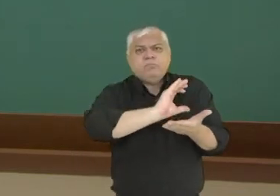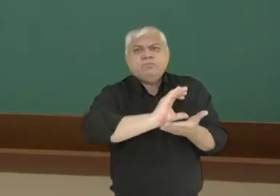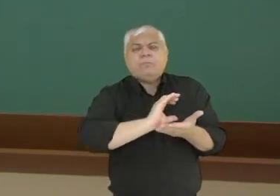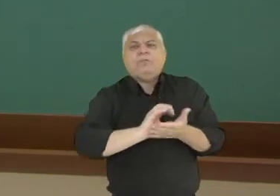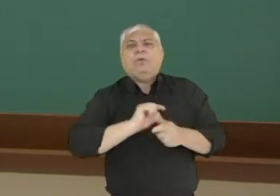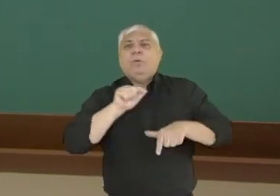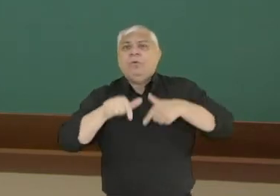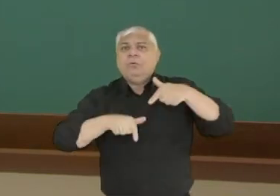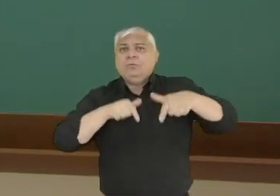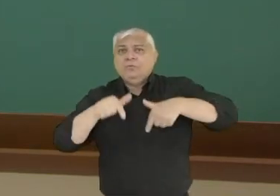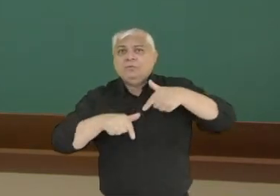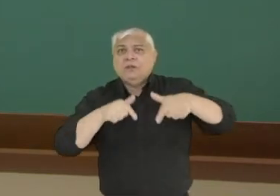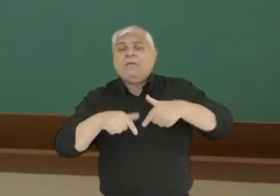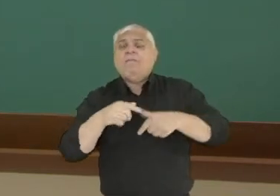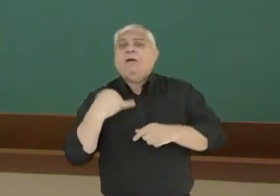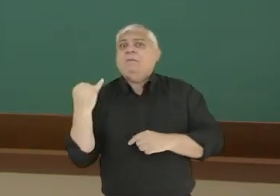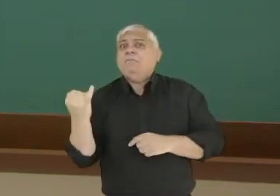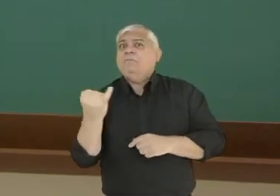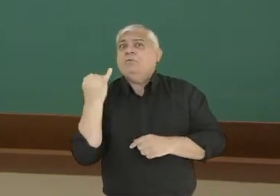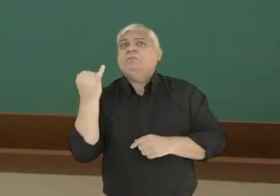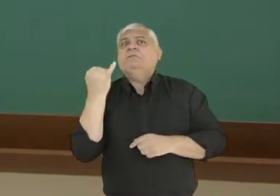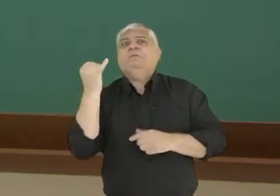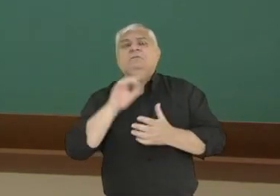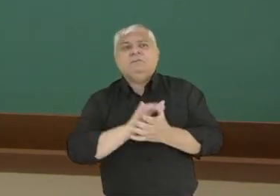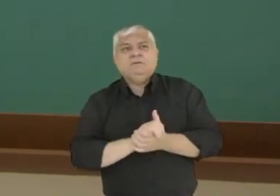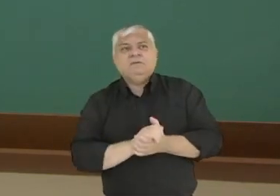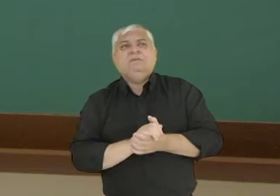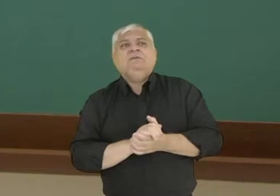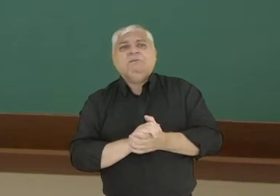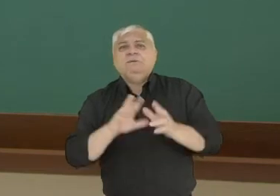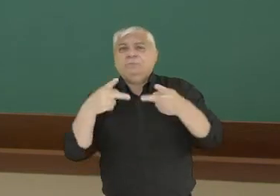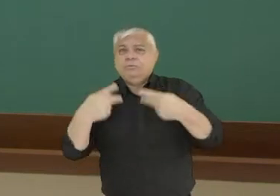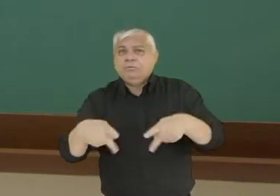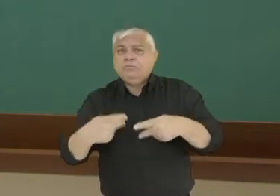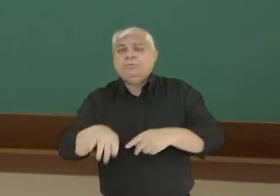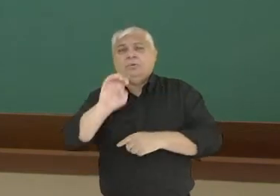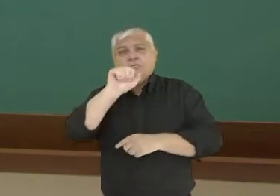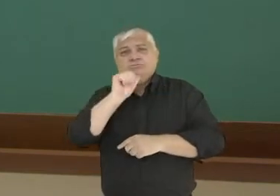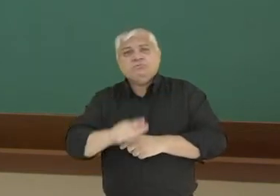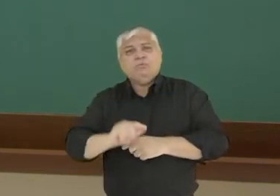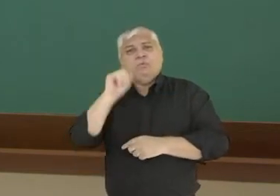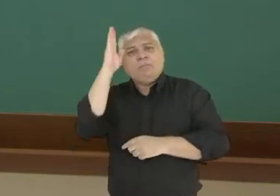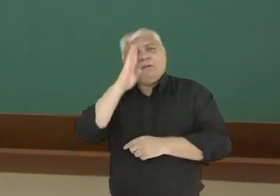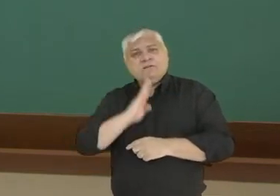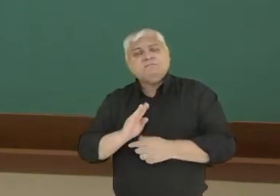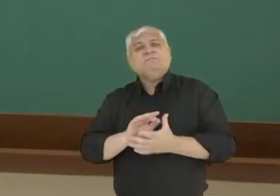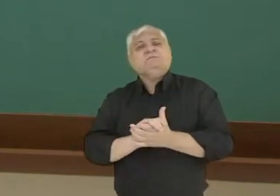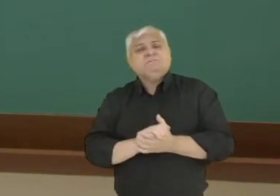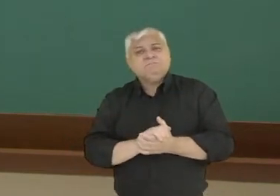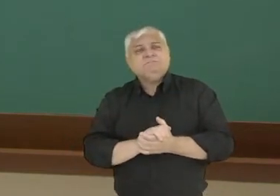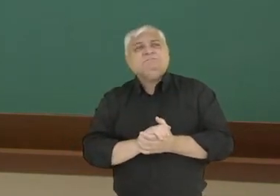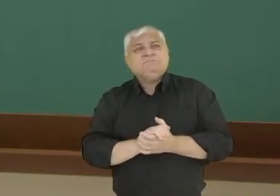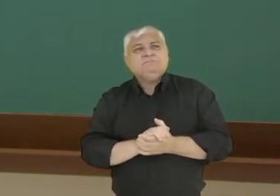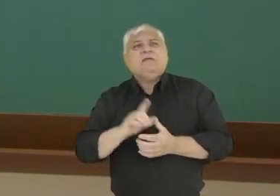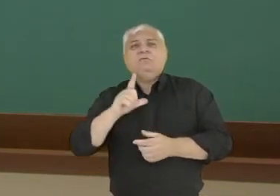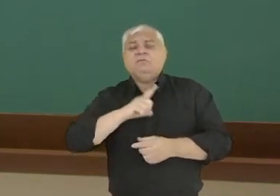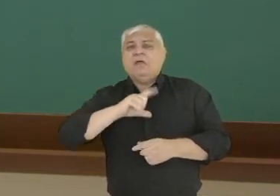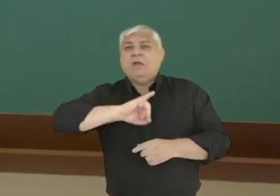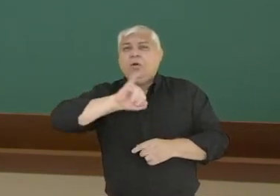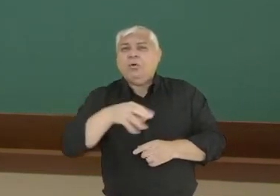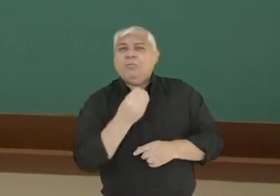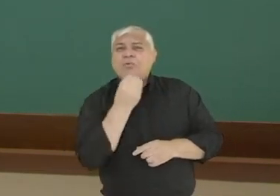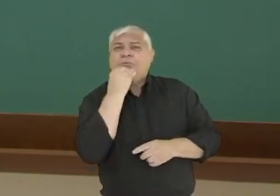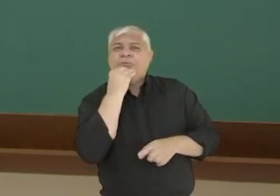atividade importantíssima para região sul e para o Brasil gerando uma série de oportunidades